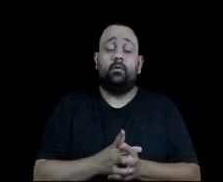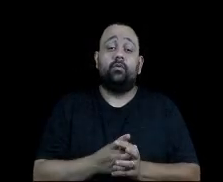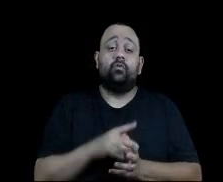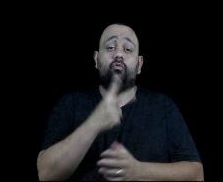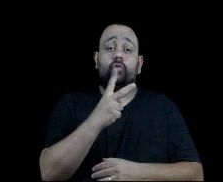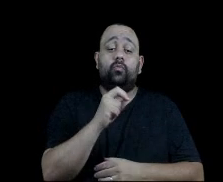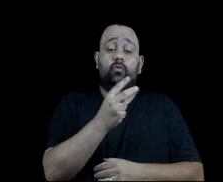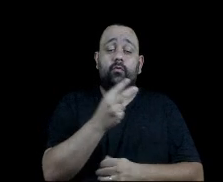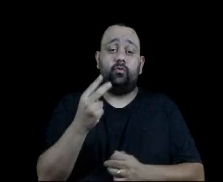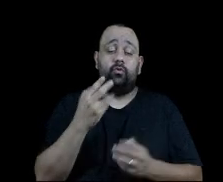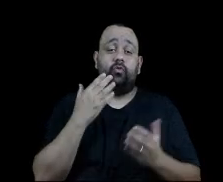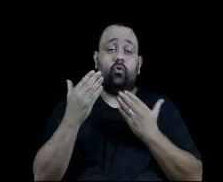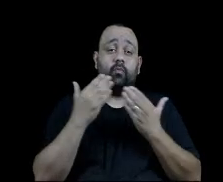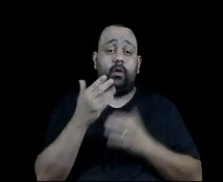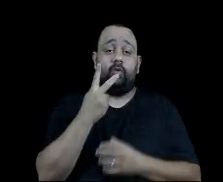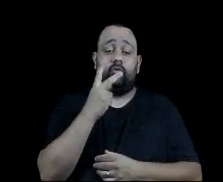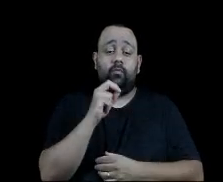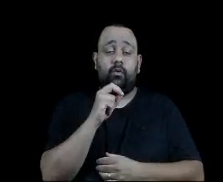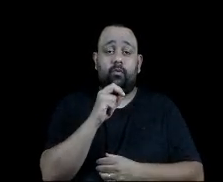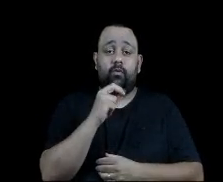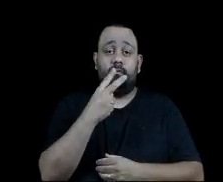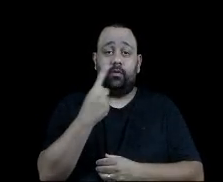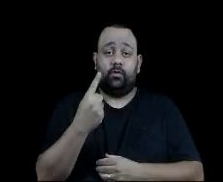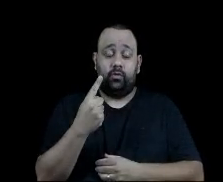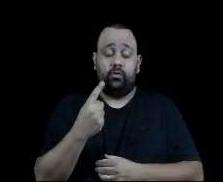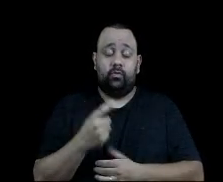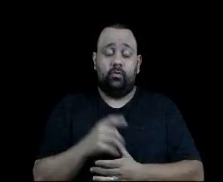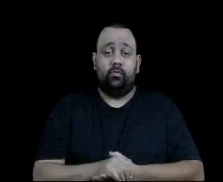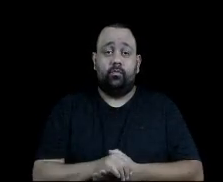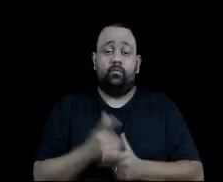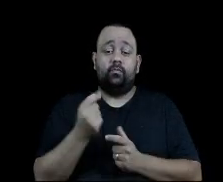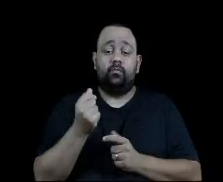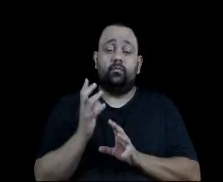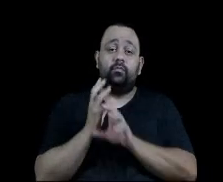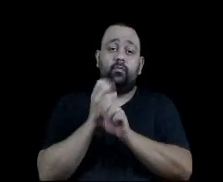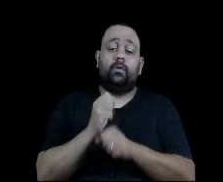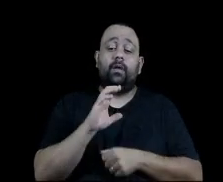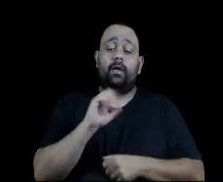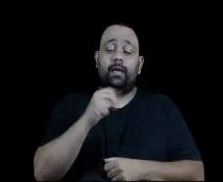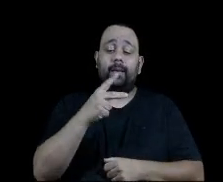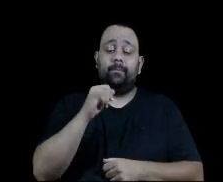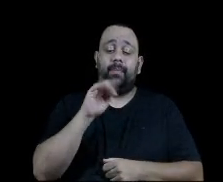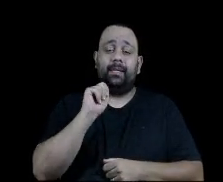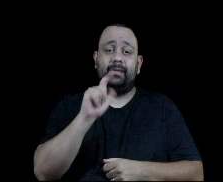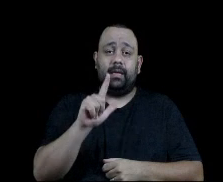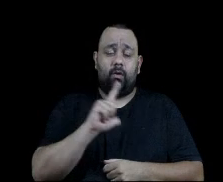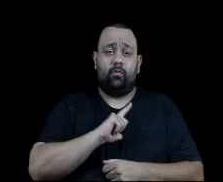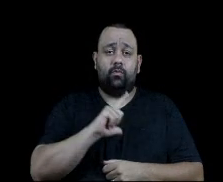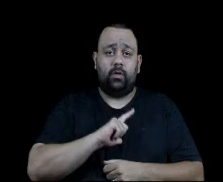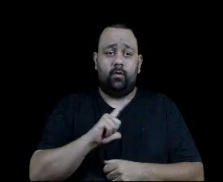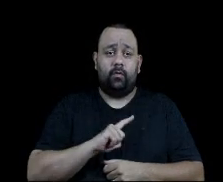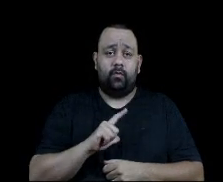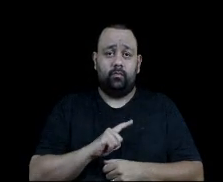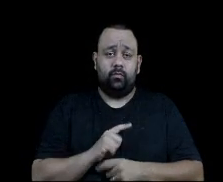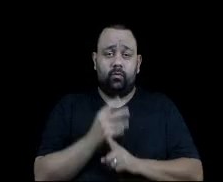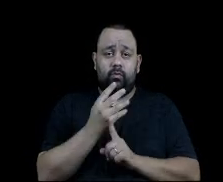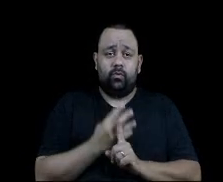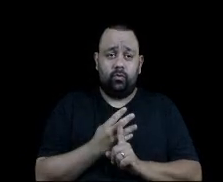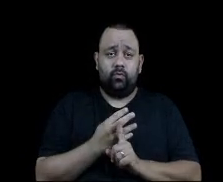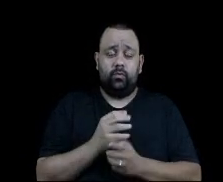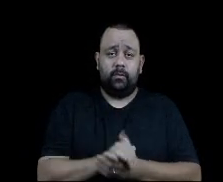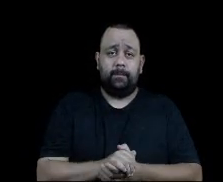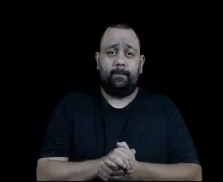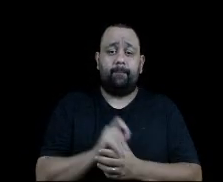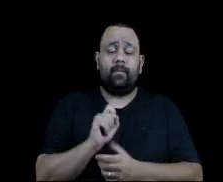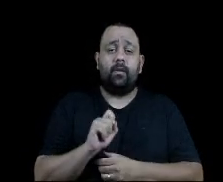24,55%. Né, de 2022 comparado com 2021. Receitas de capital, a gente teve